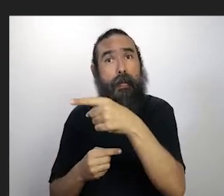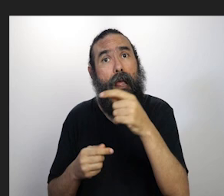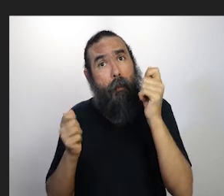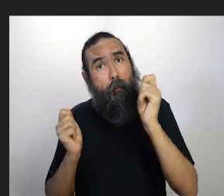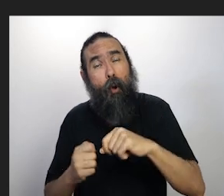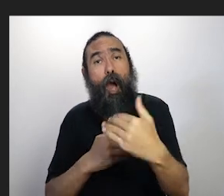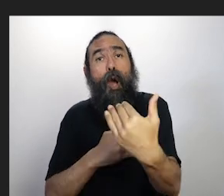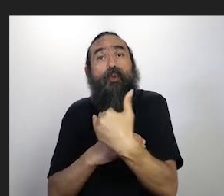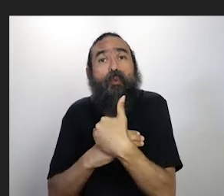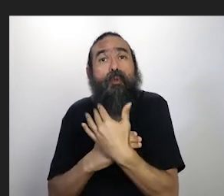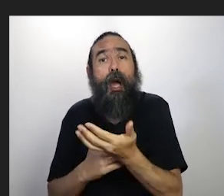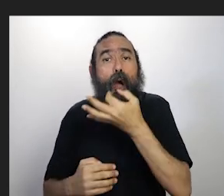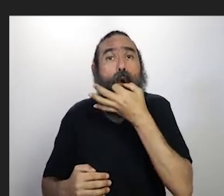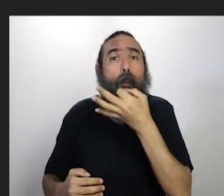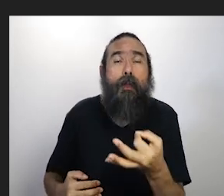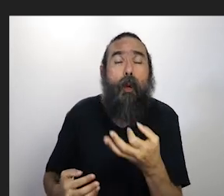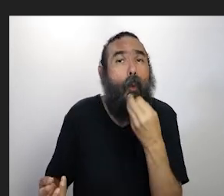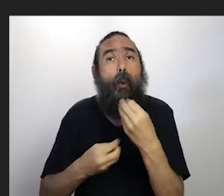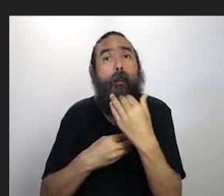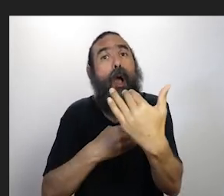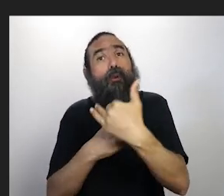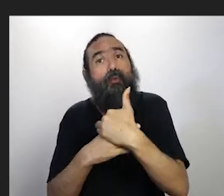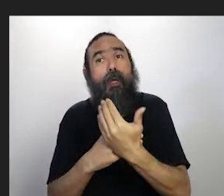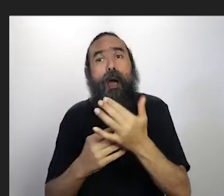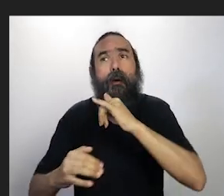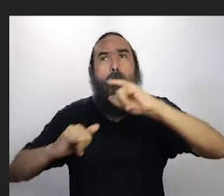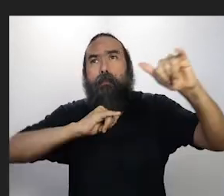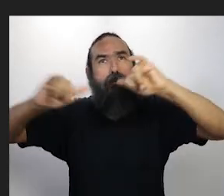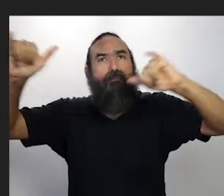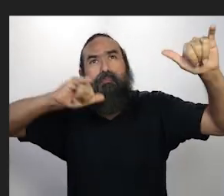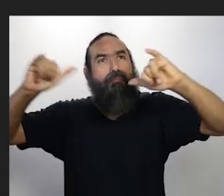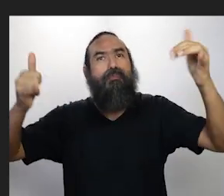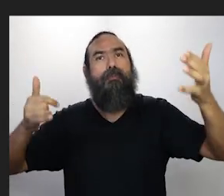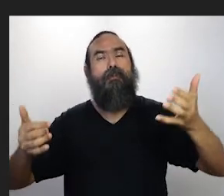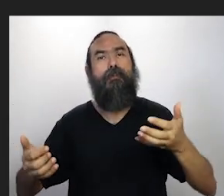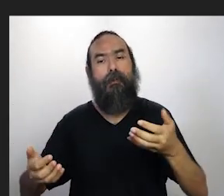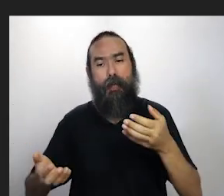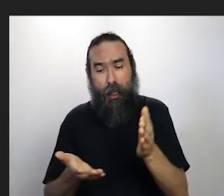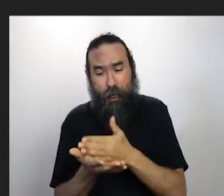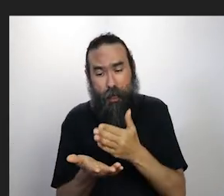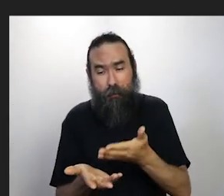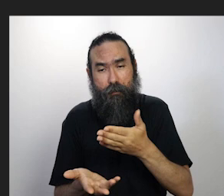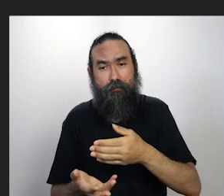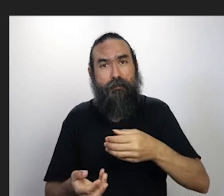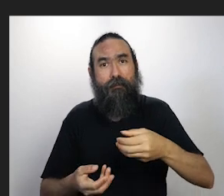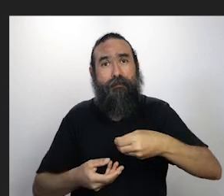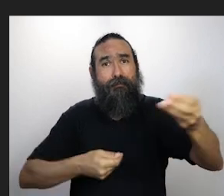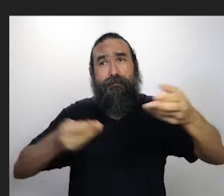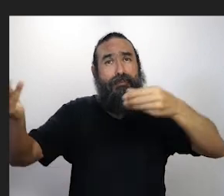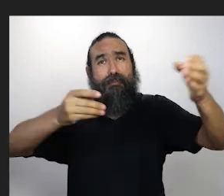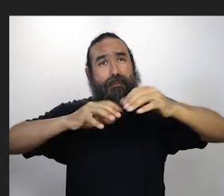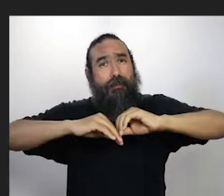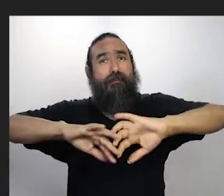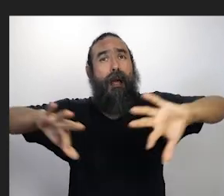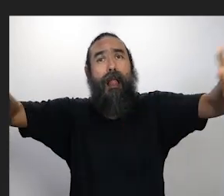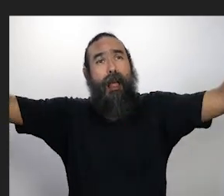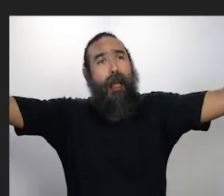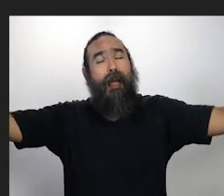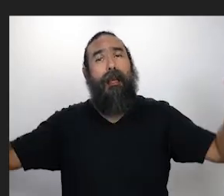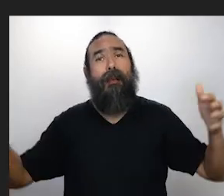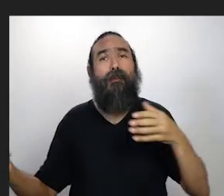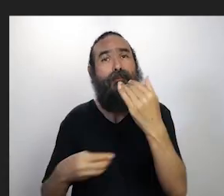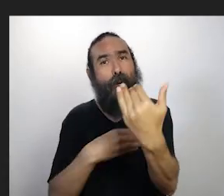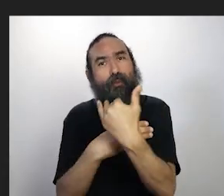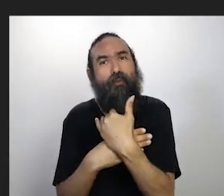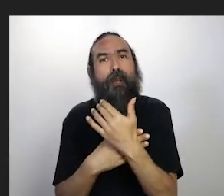divulgar e enviar esses livros para lugares, enfim, realizar realmente um trabalho de divulgação, que eu acho